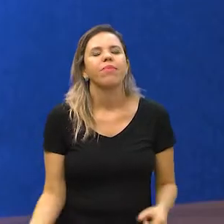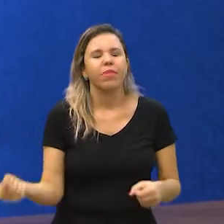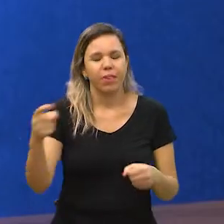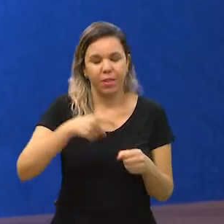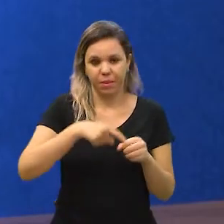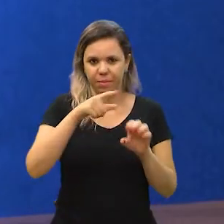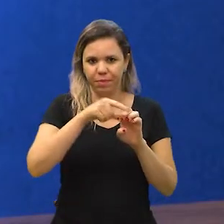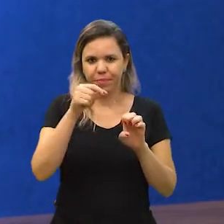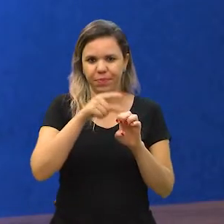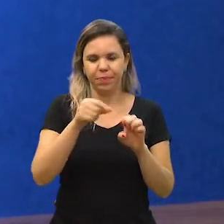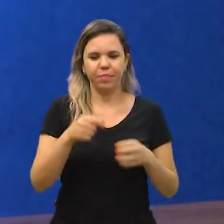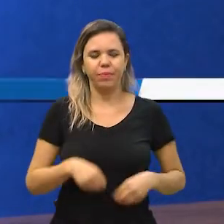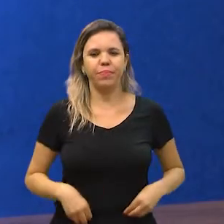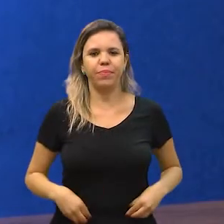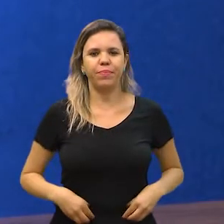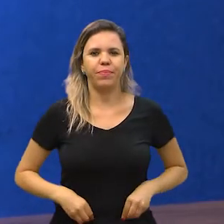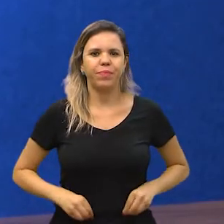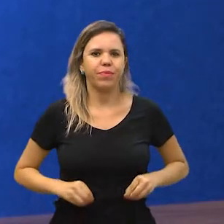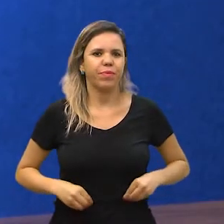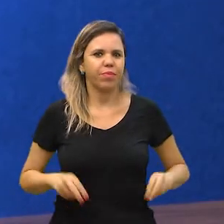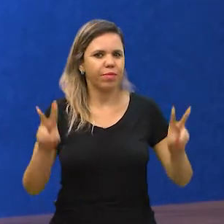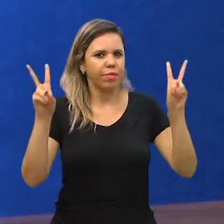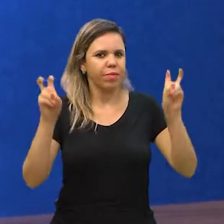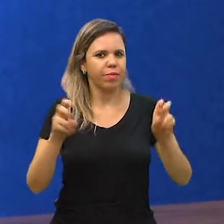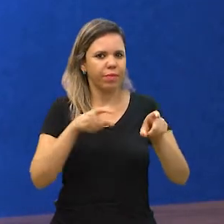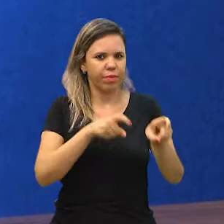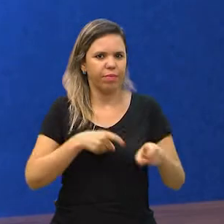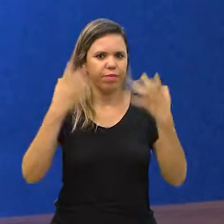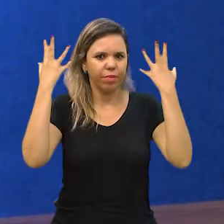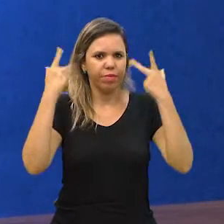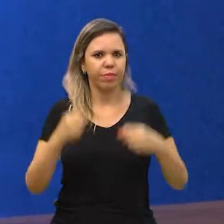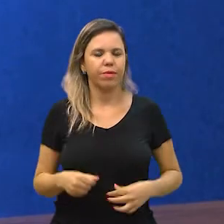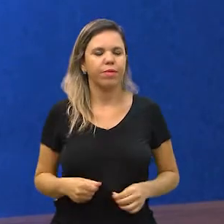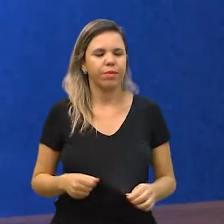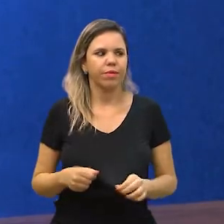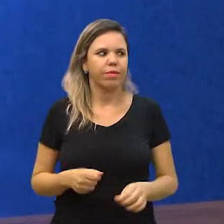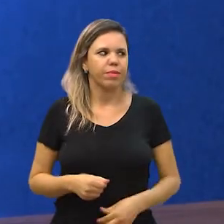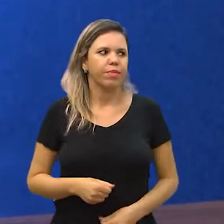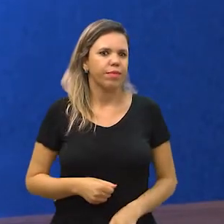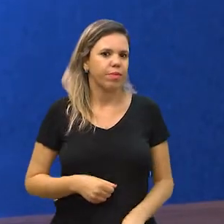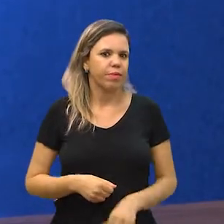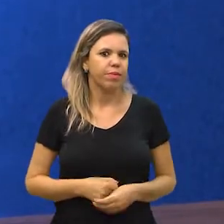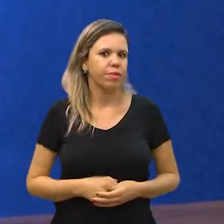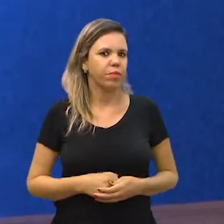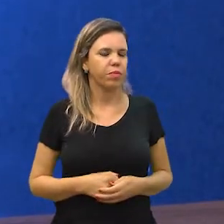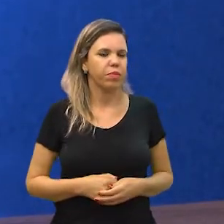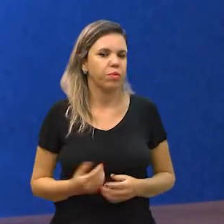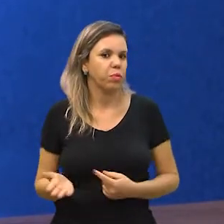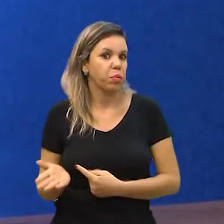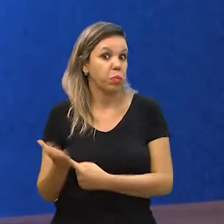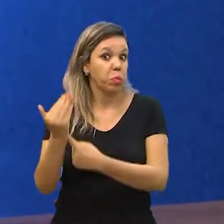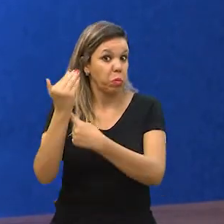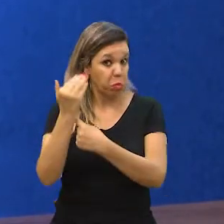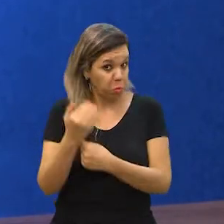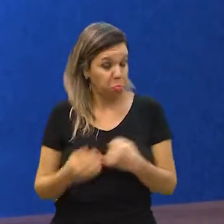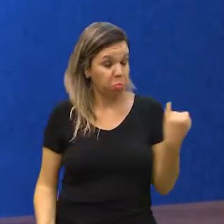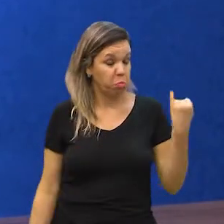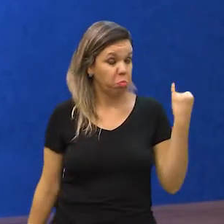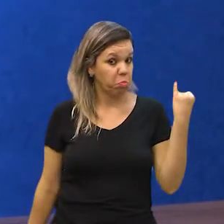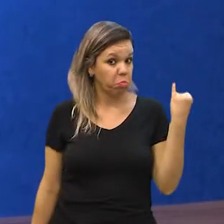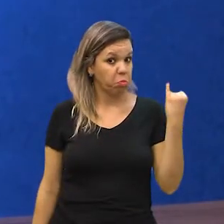De volta com o Ser Empreendedor, que hoje fala sobre agronegócio. Olha só, gente, a questão da tecnologia é